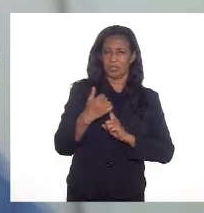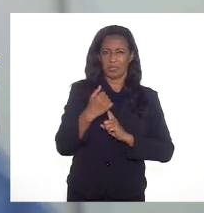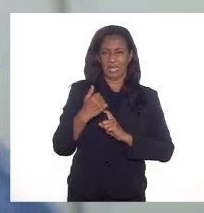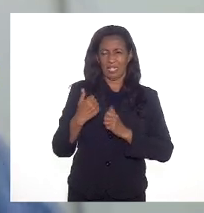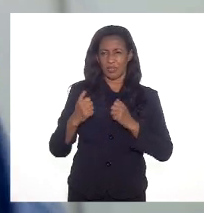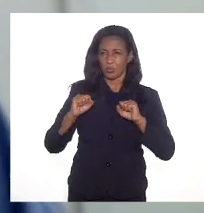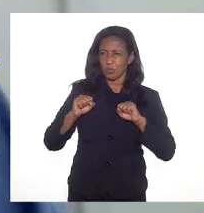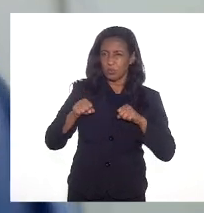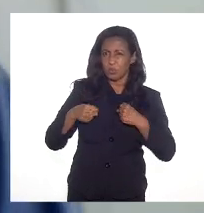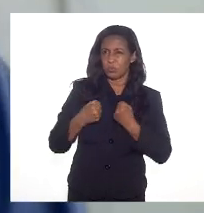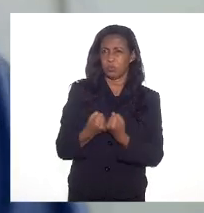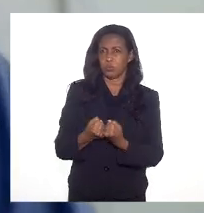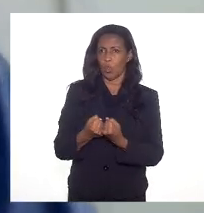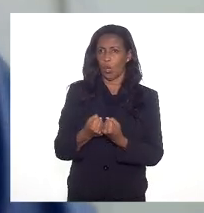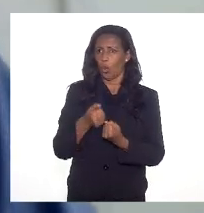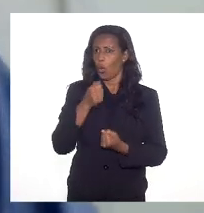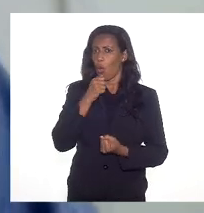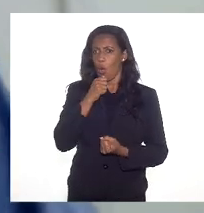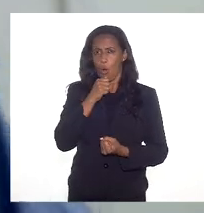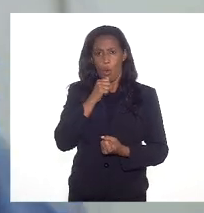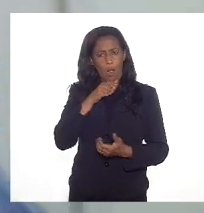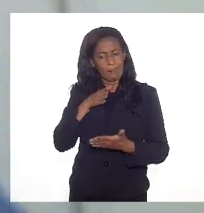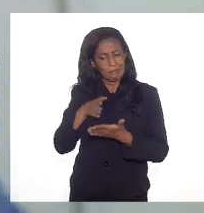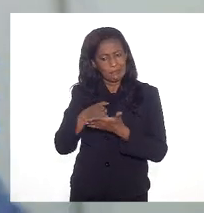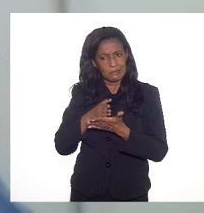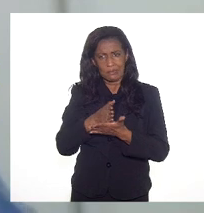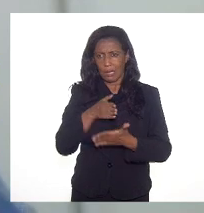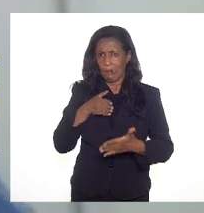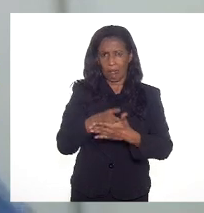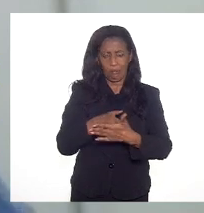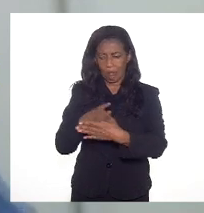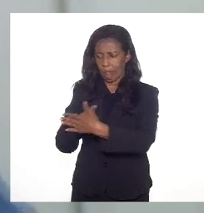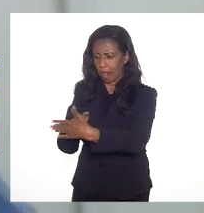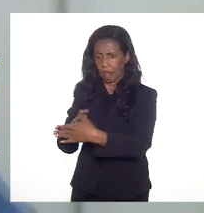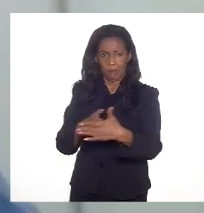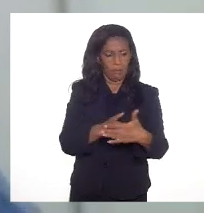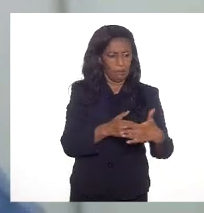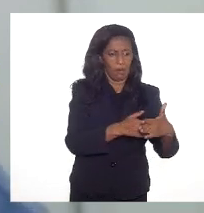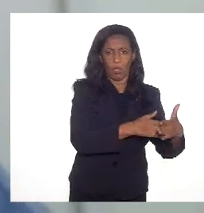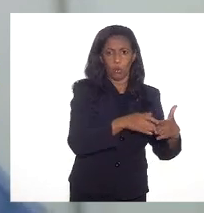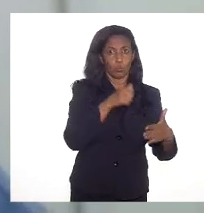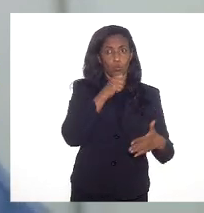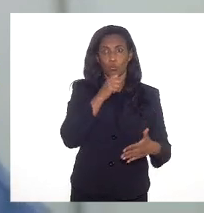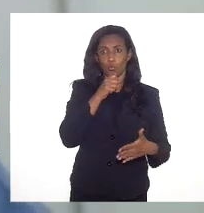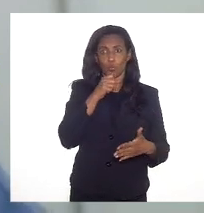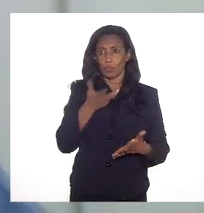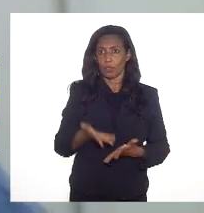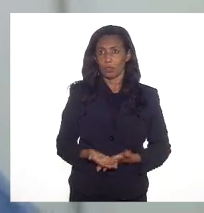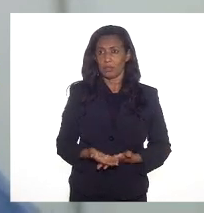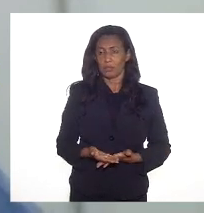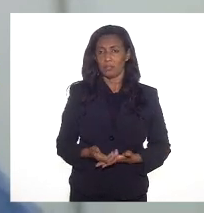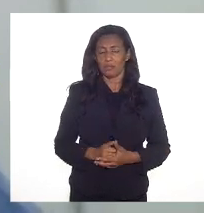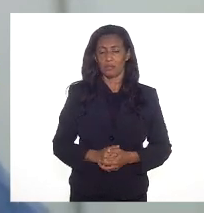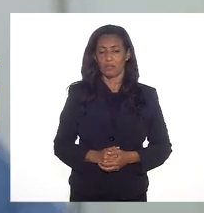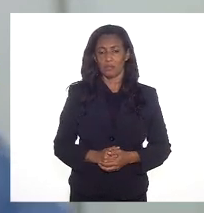teremos saída, mas saída nenhuma. E cada vez